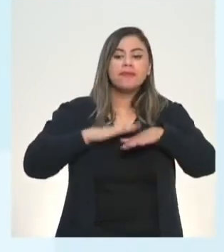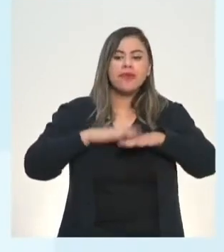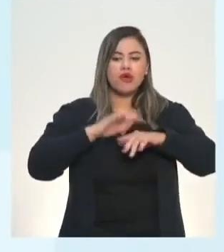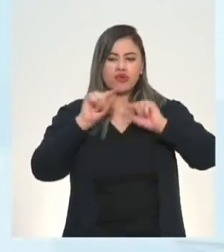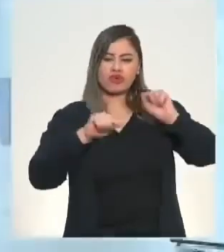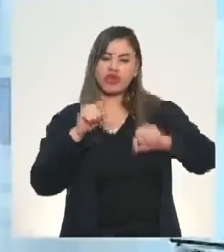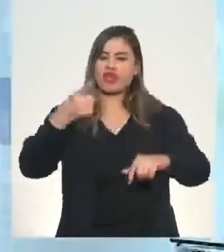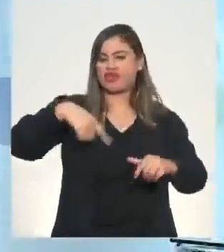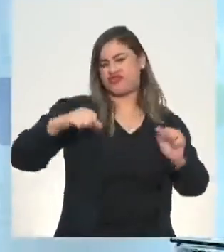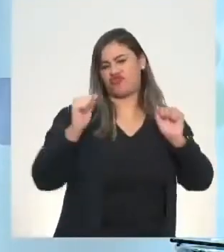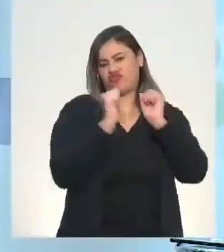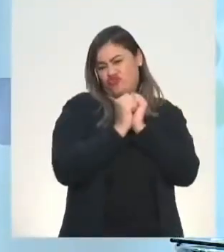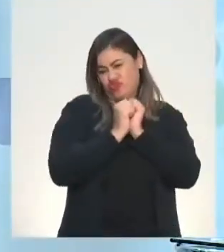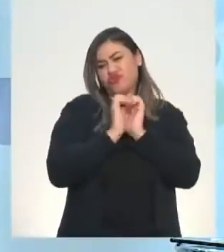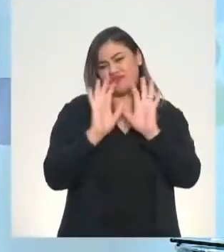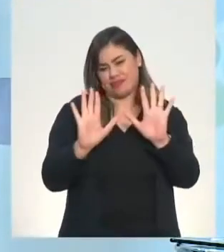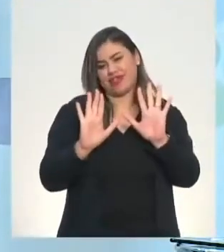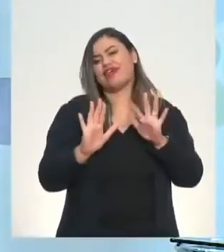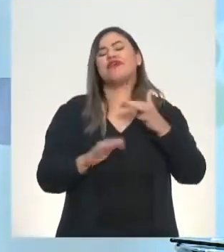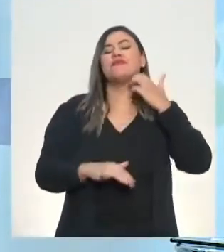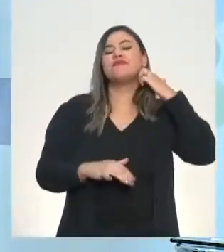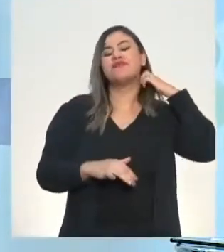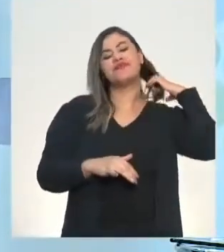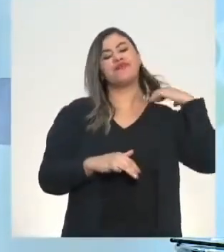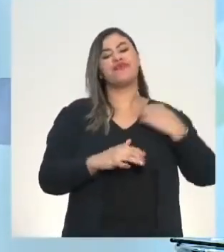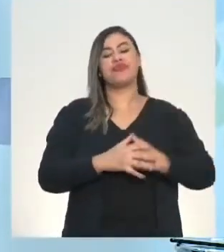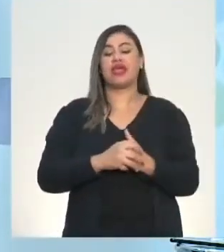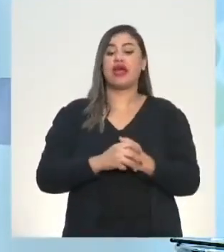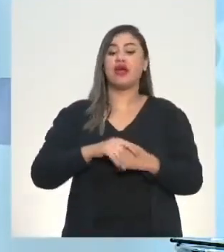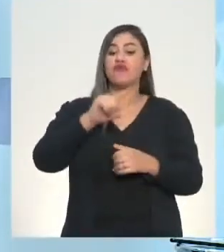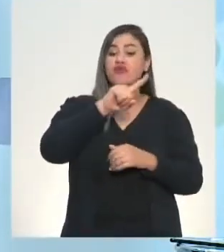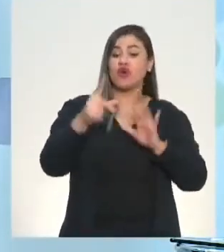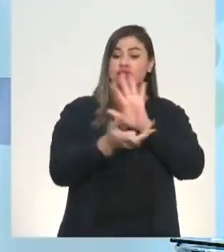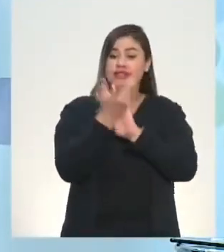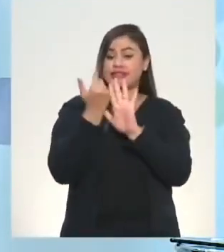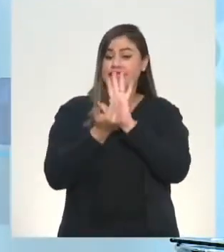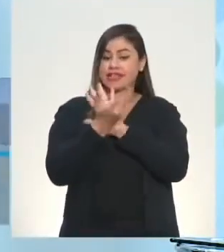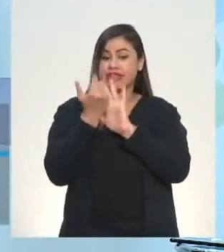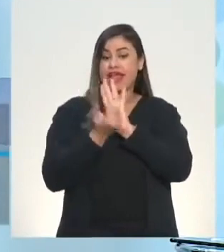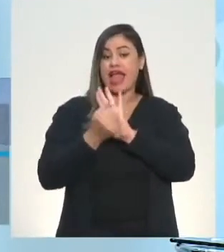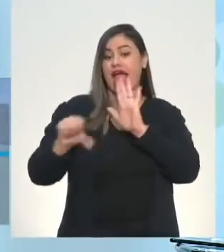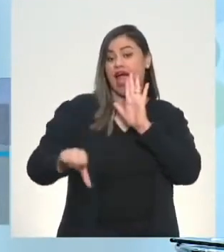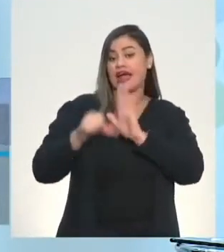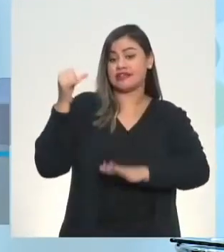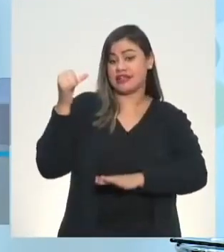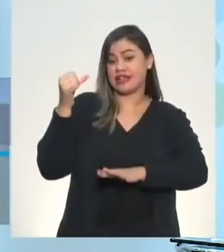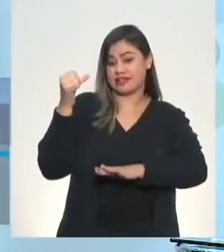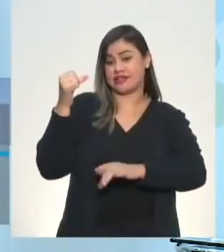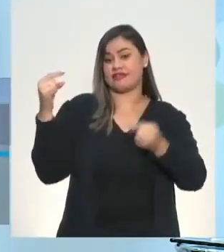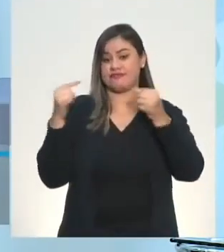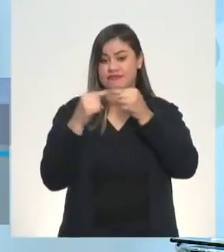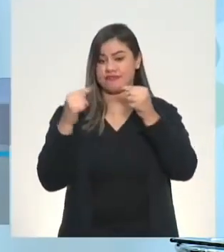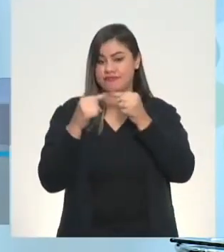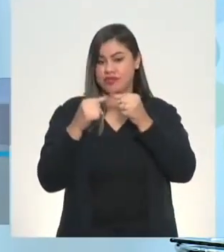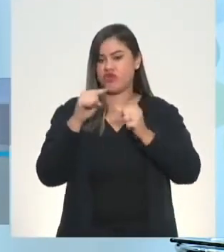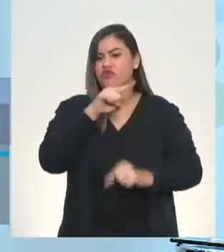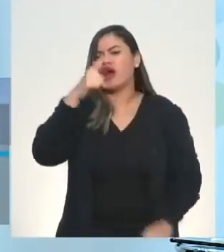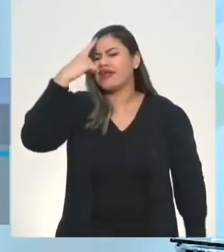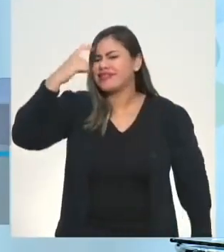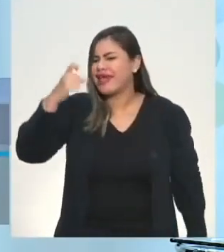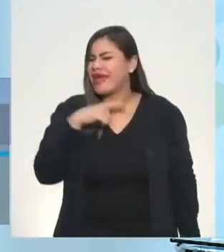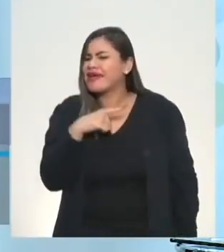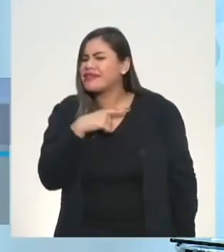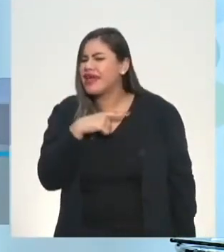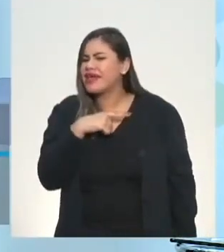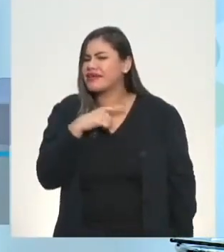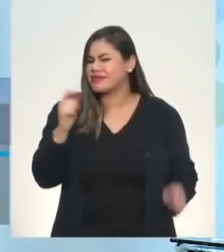vamos fazer junto, porque você não tem como descrever isso, tá? É para desenhar a sexta figura dessa sequência. Você tem alguma ideia aí, Viviane, para a